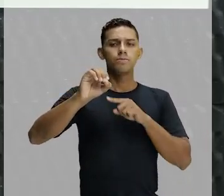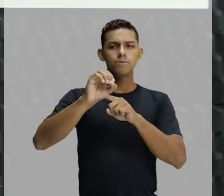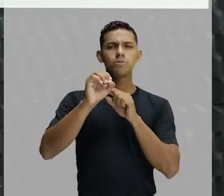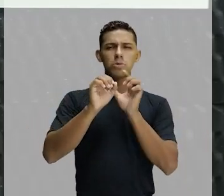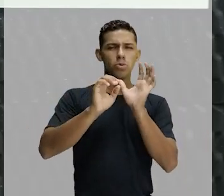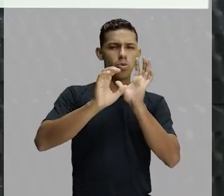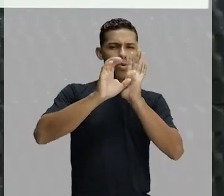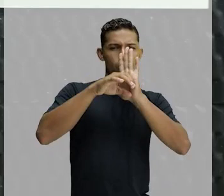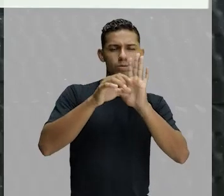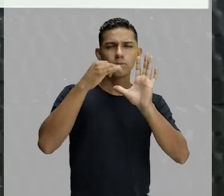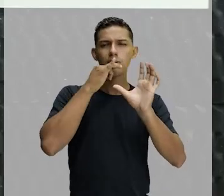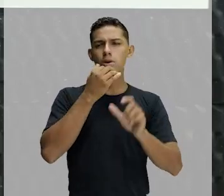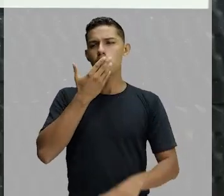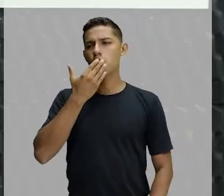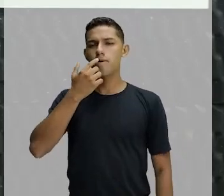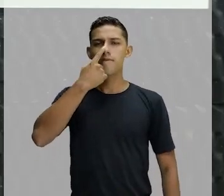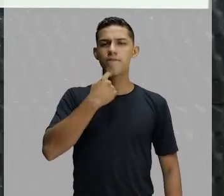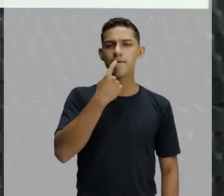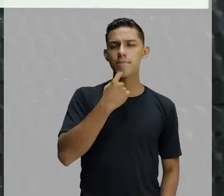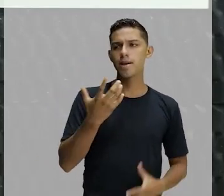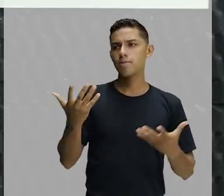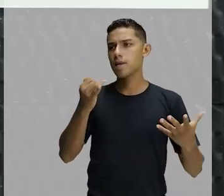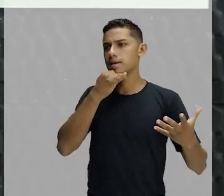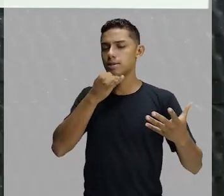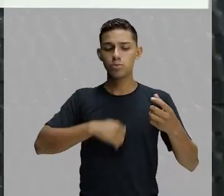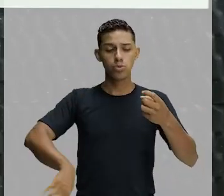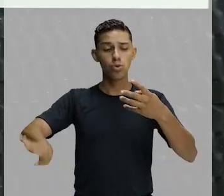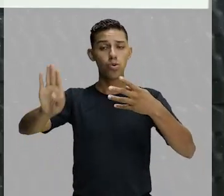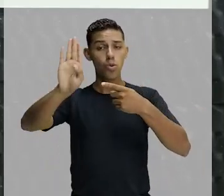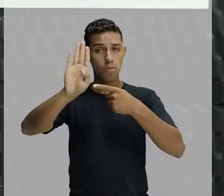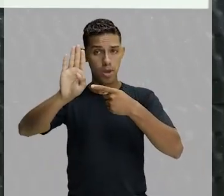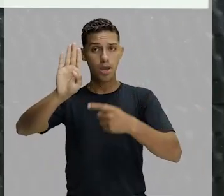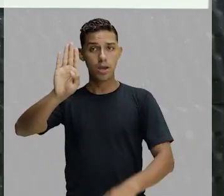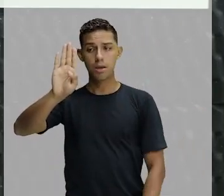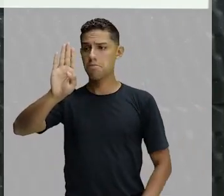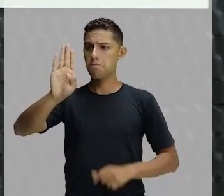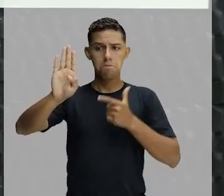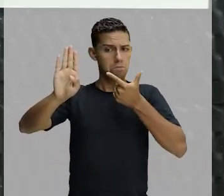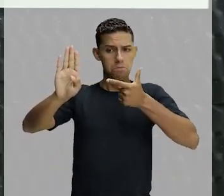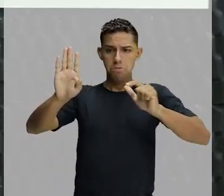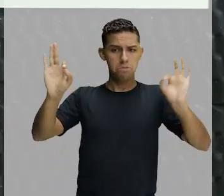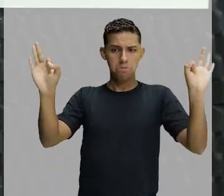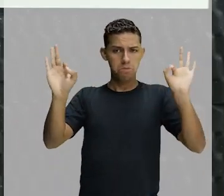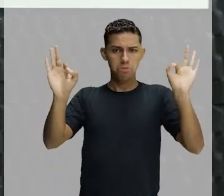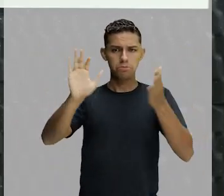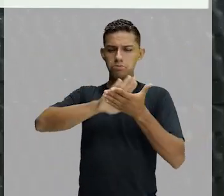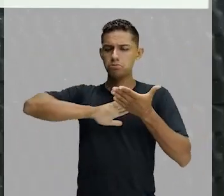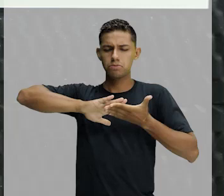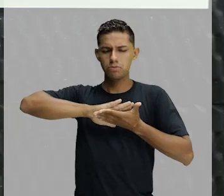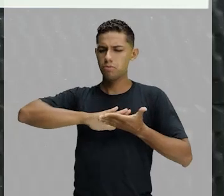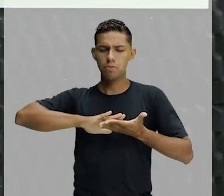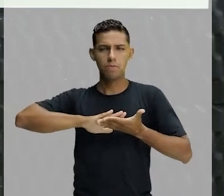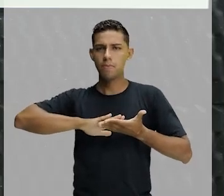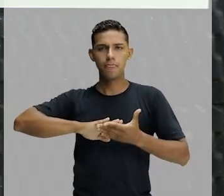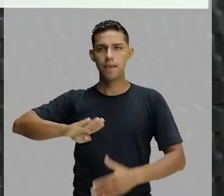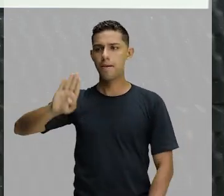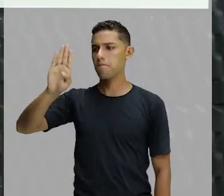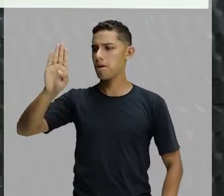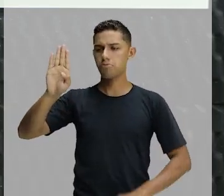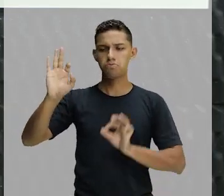do pigmento vermelho. Enquanto que o alelo B, ele não contribui em nada, ele não vai produzir pigmento